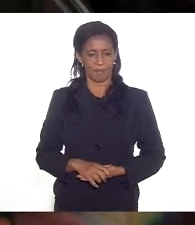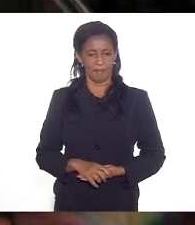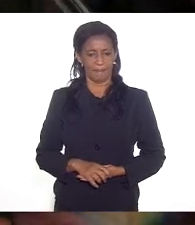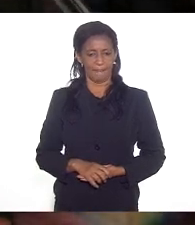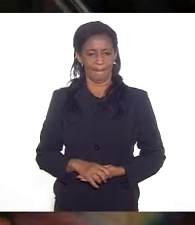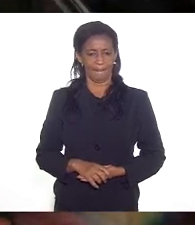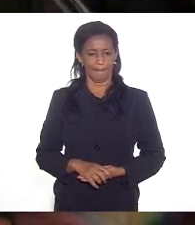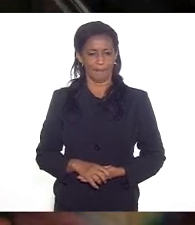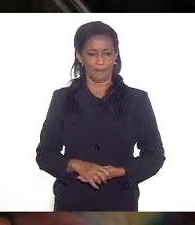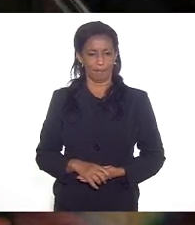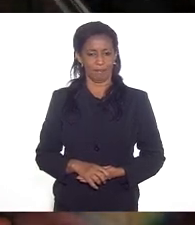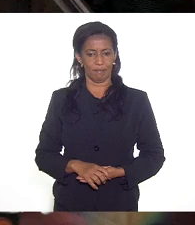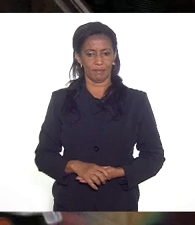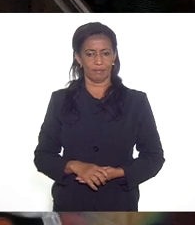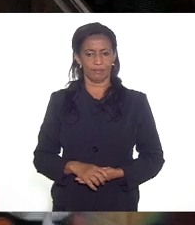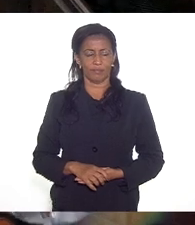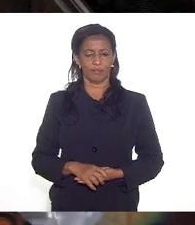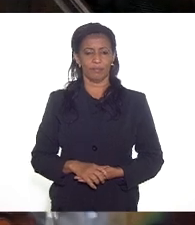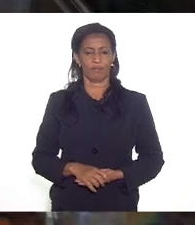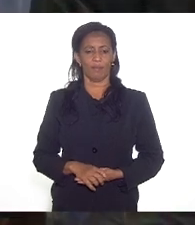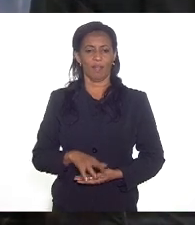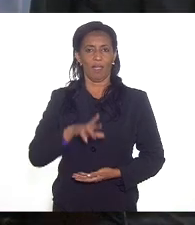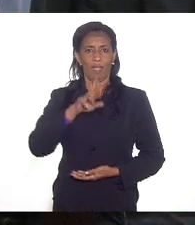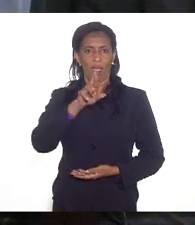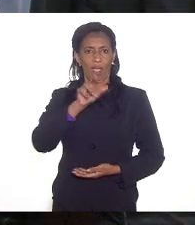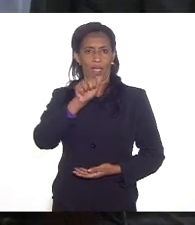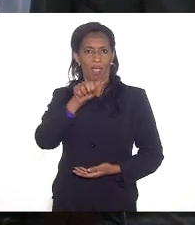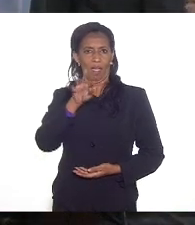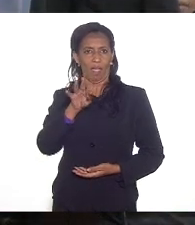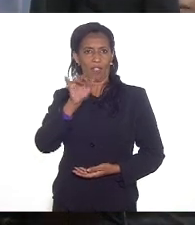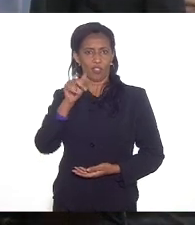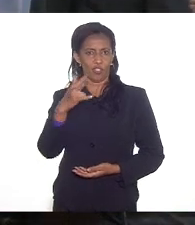não Ratinho